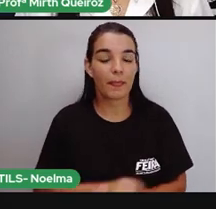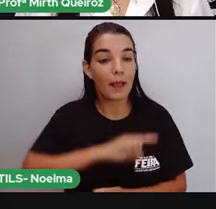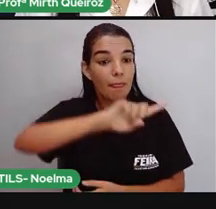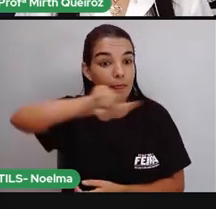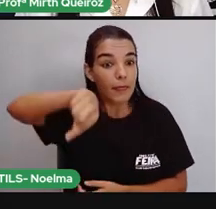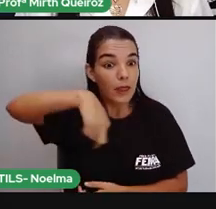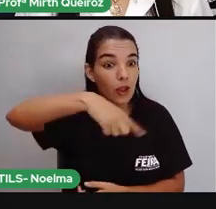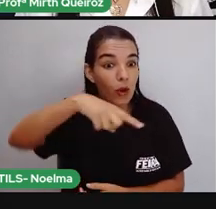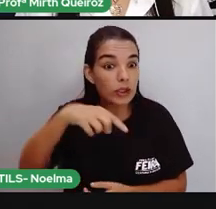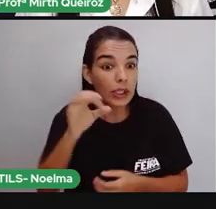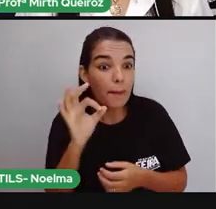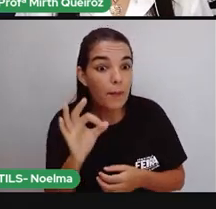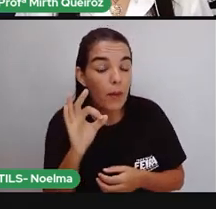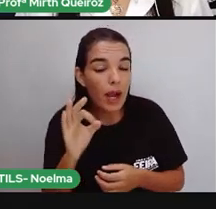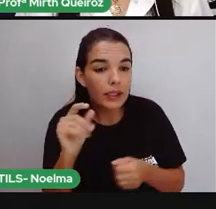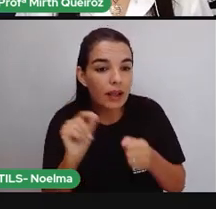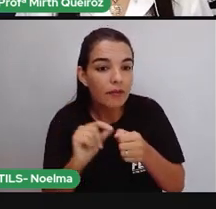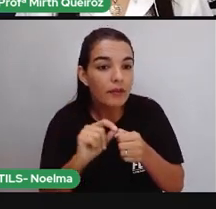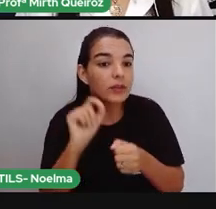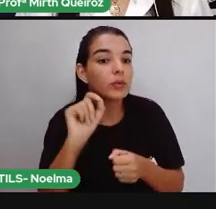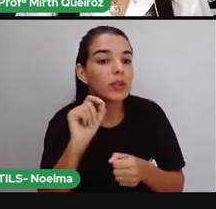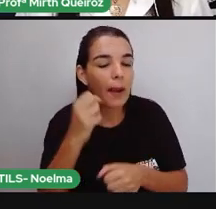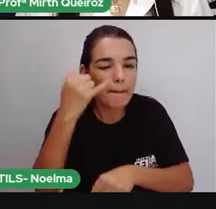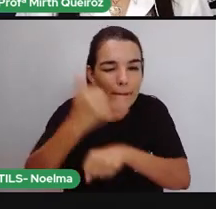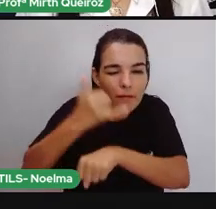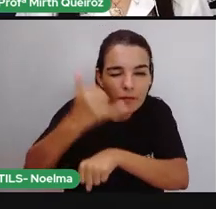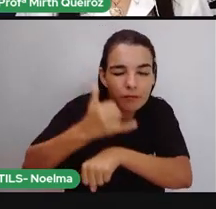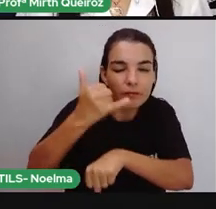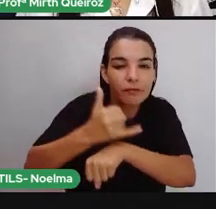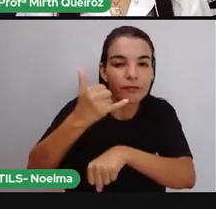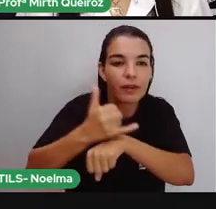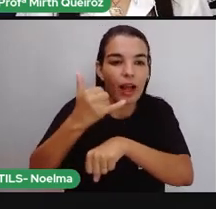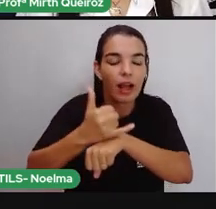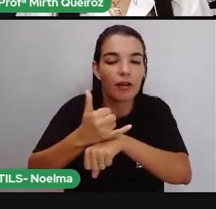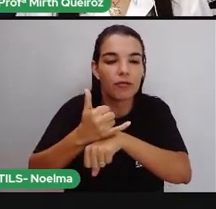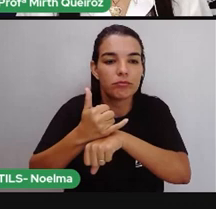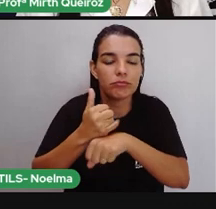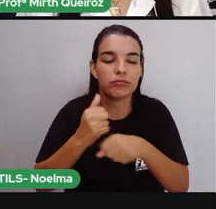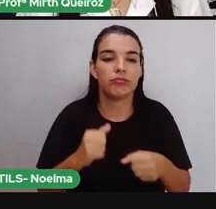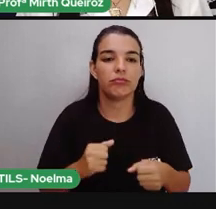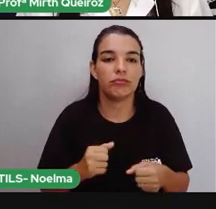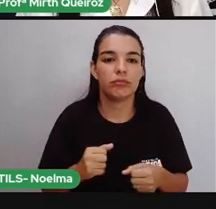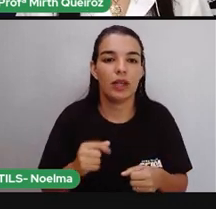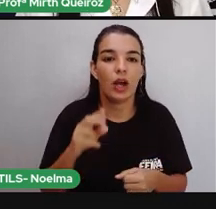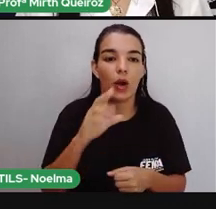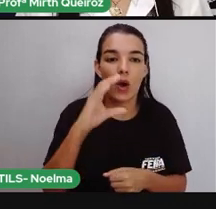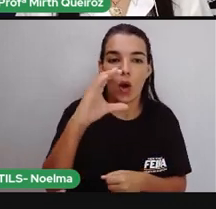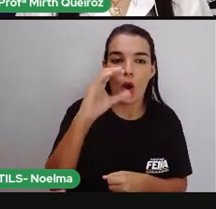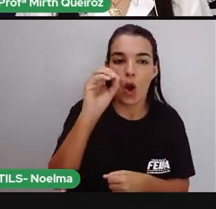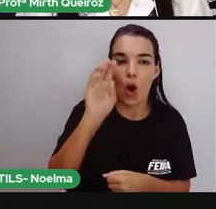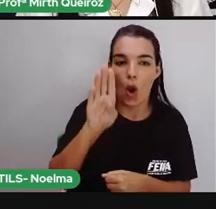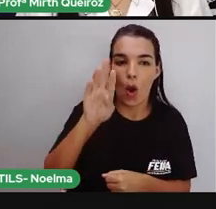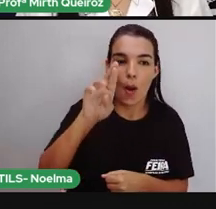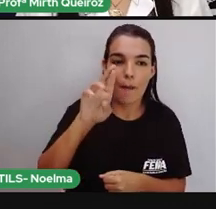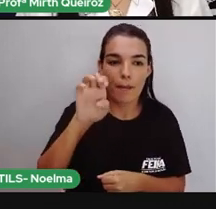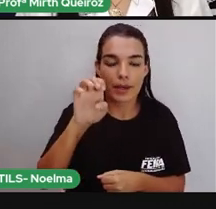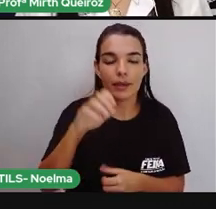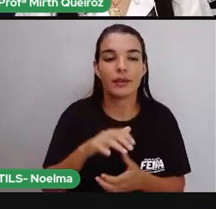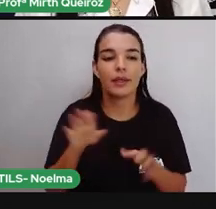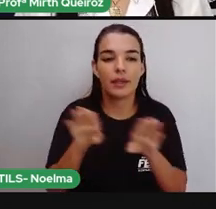Nossas moedas são feitas com aço inoxidável, sobre o cobre e bronze.